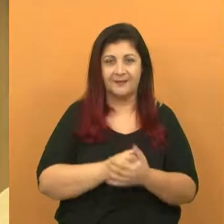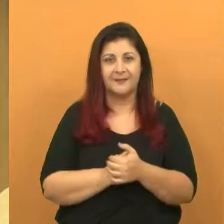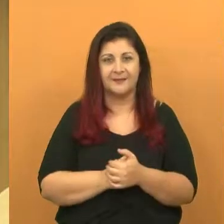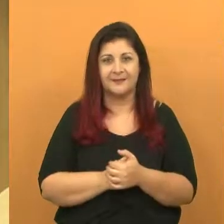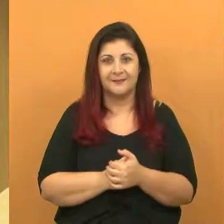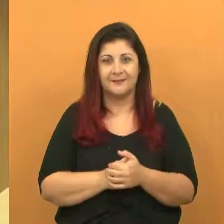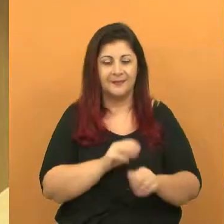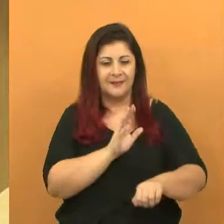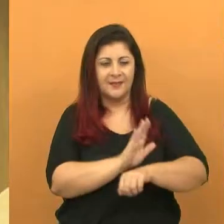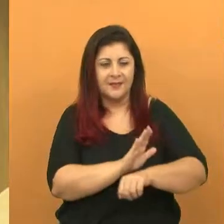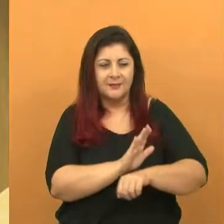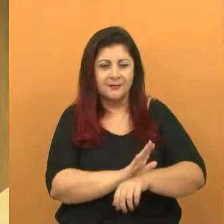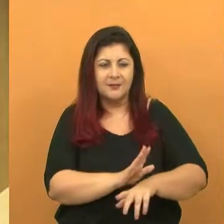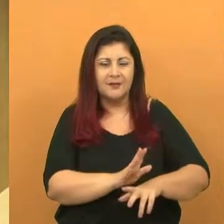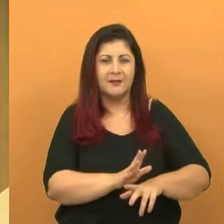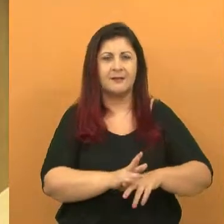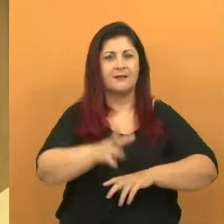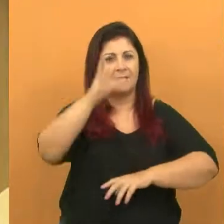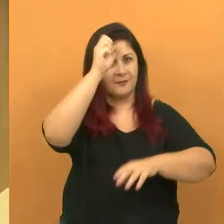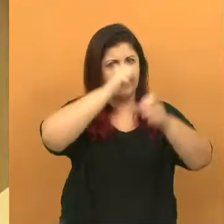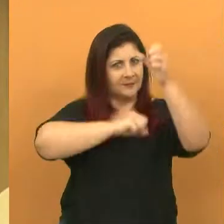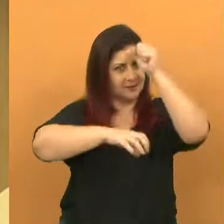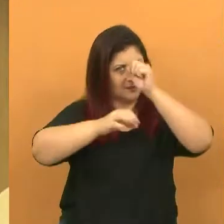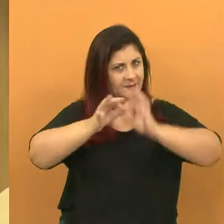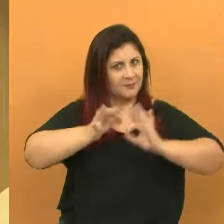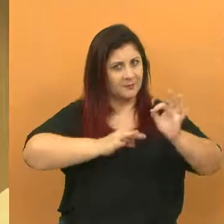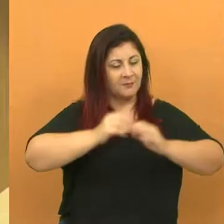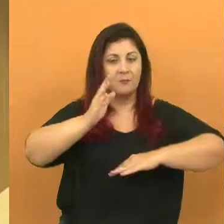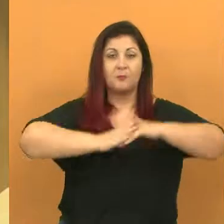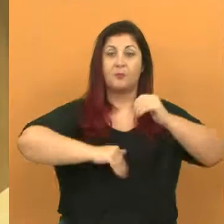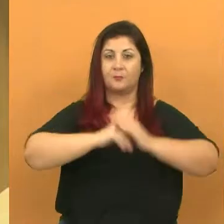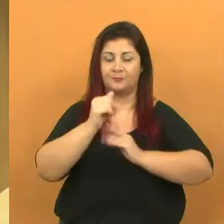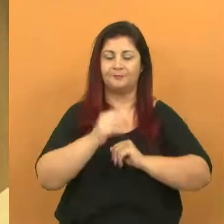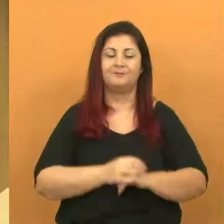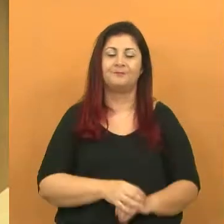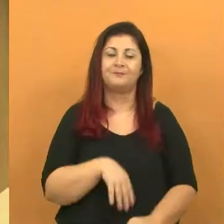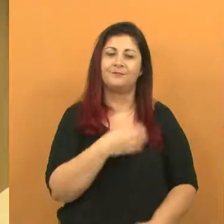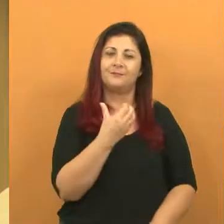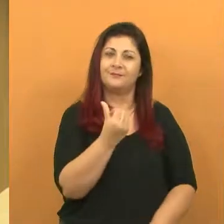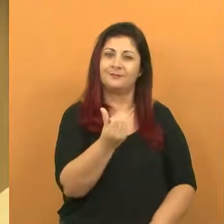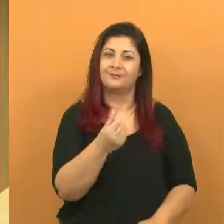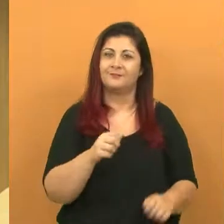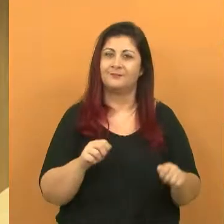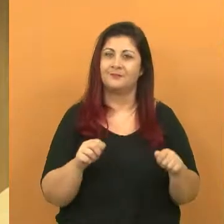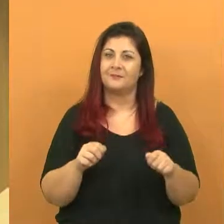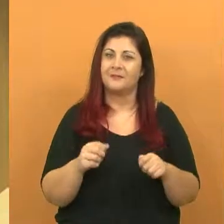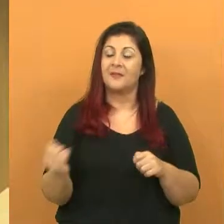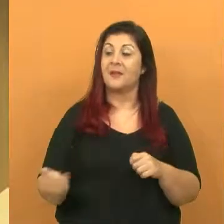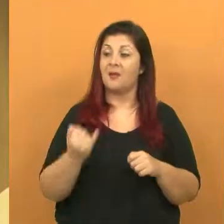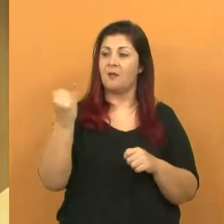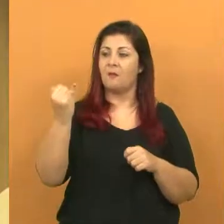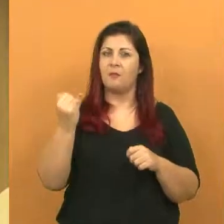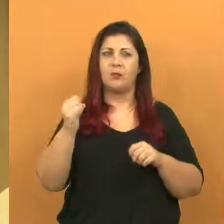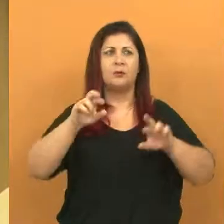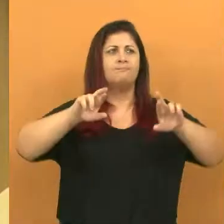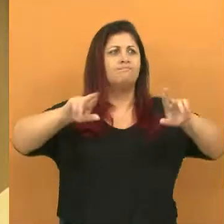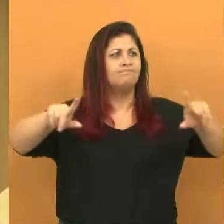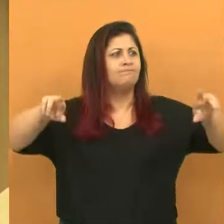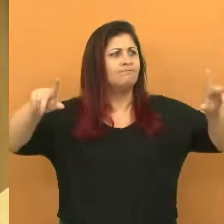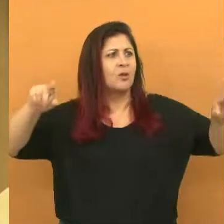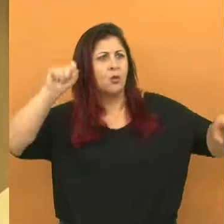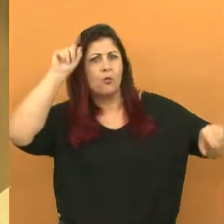formação e cadastro do pessoal qualificado. Sexto, valorizar a diversidade cultural do povo